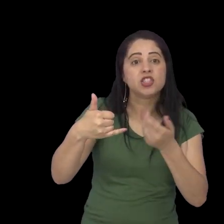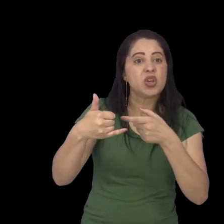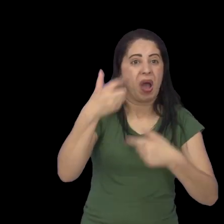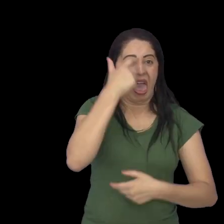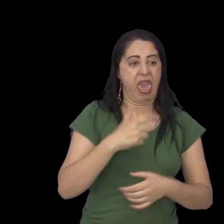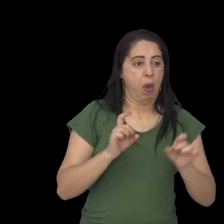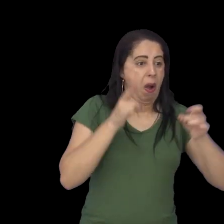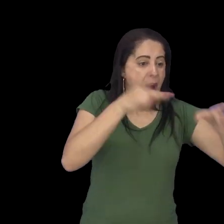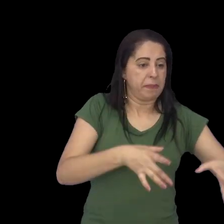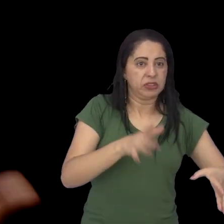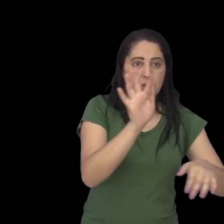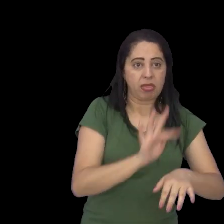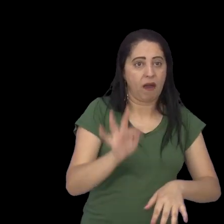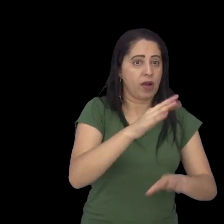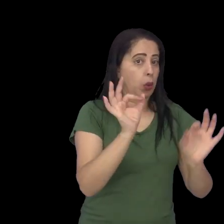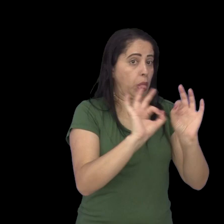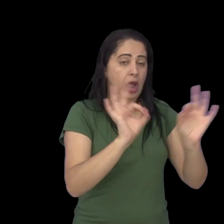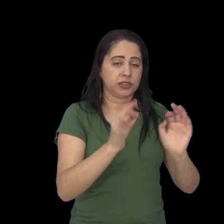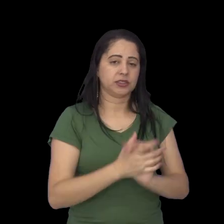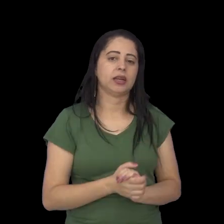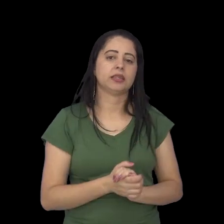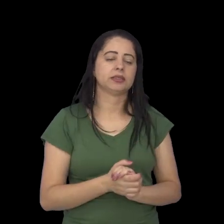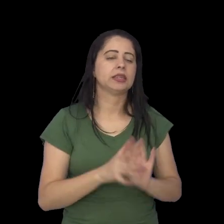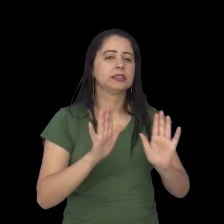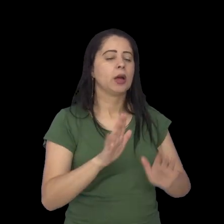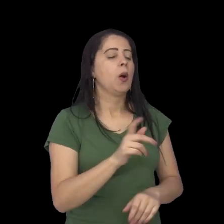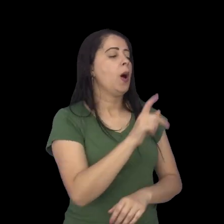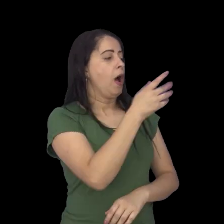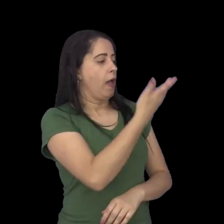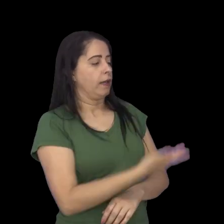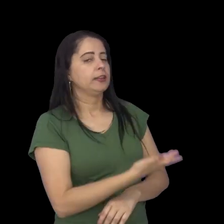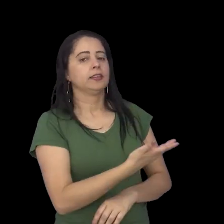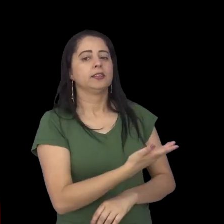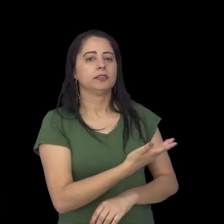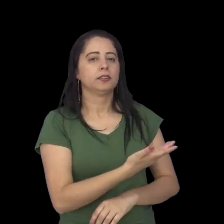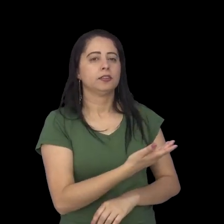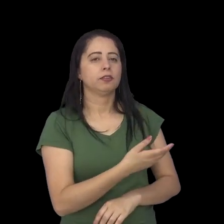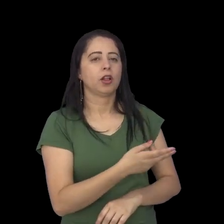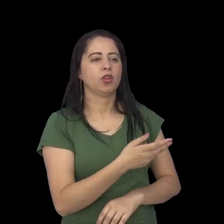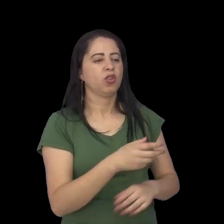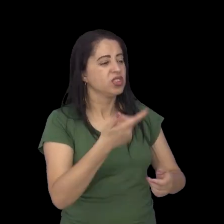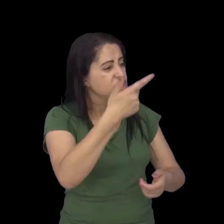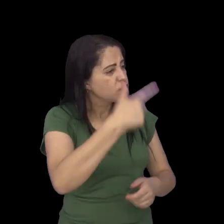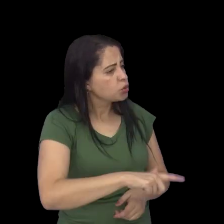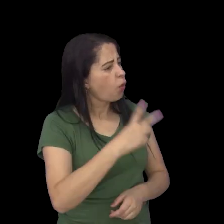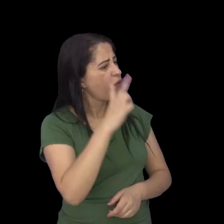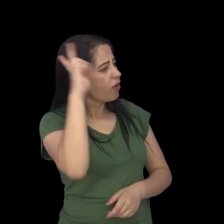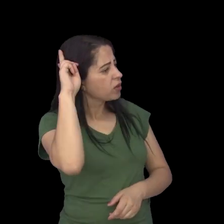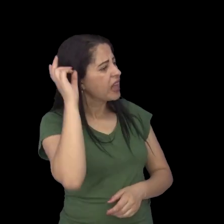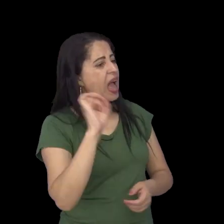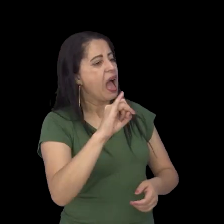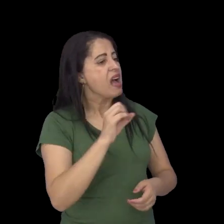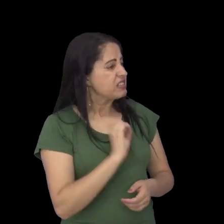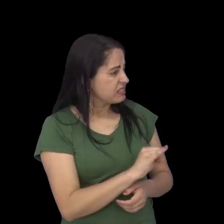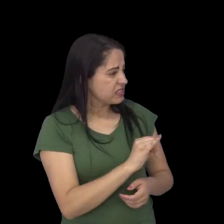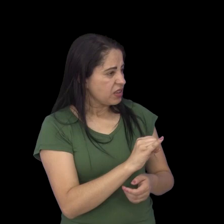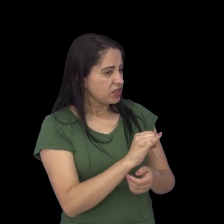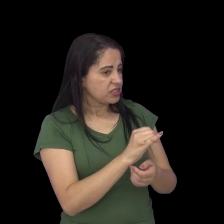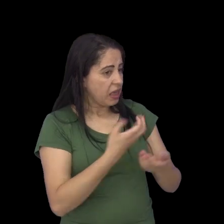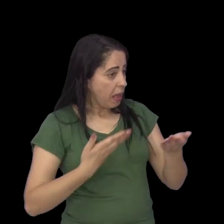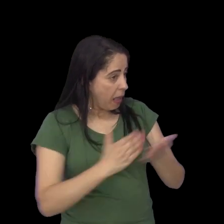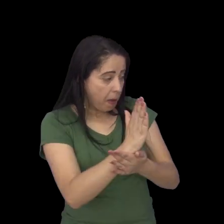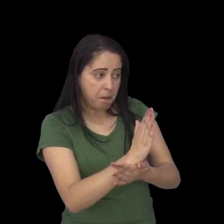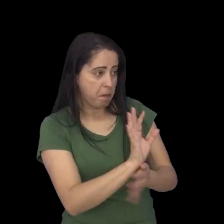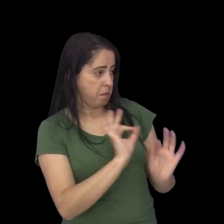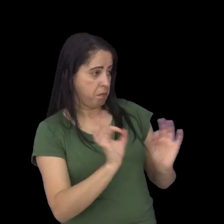a faculdade. Nossa. E ele conversou comigo e falou que eu ia prestar vestibular de novo, que se por acaso eu não passasse